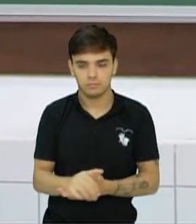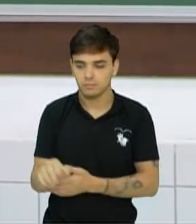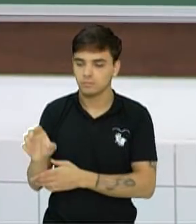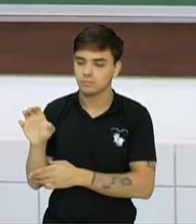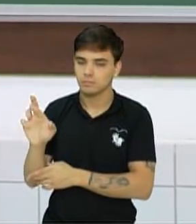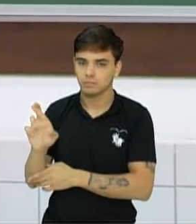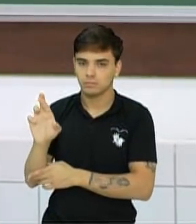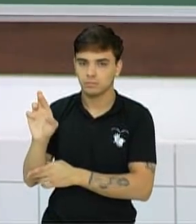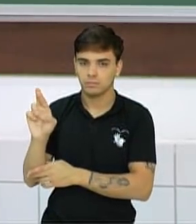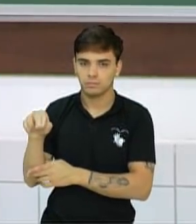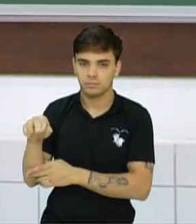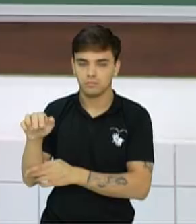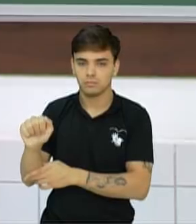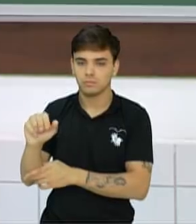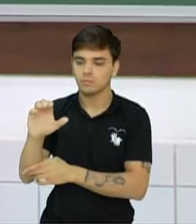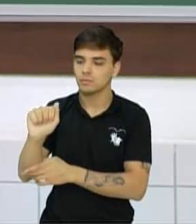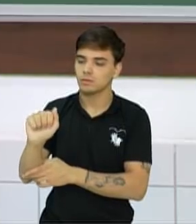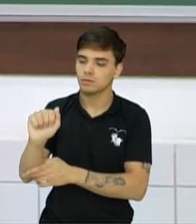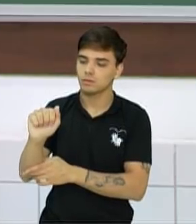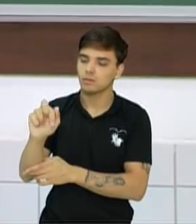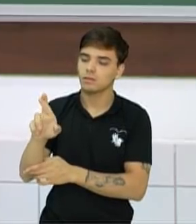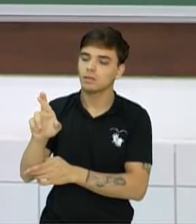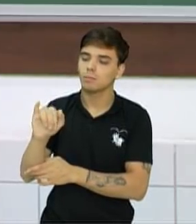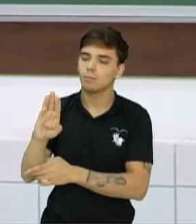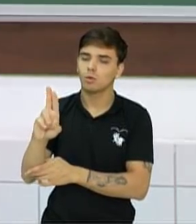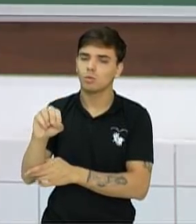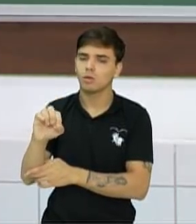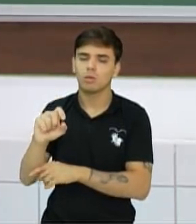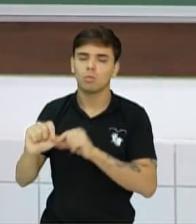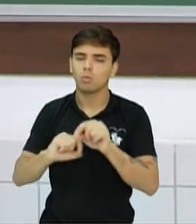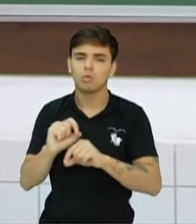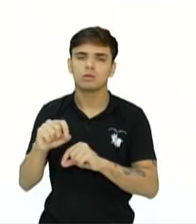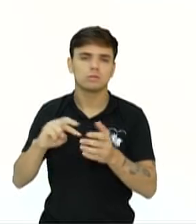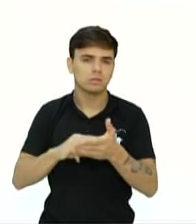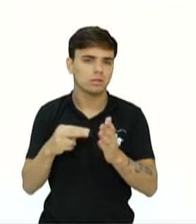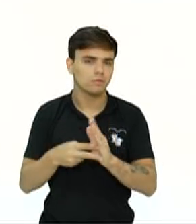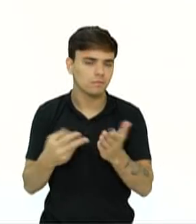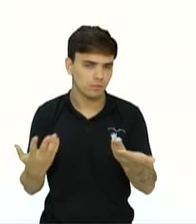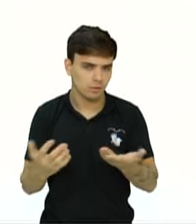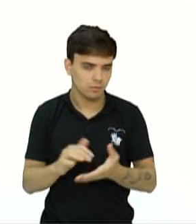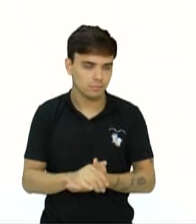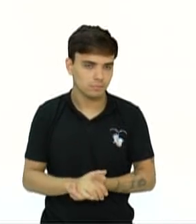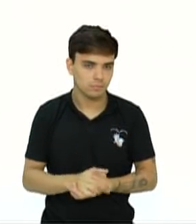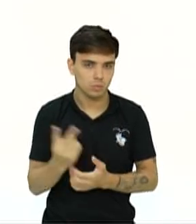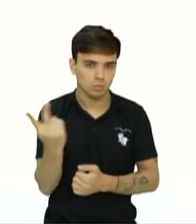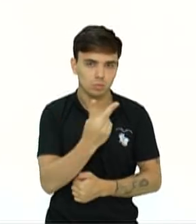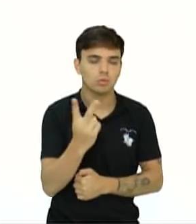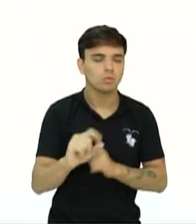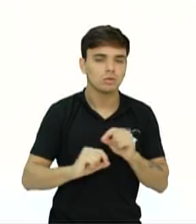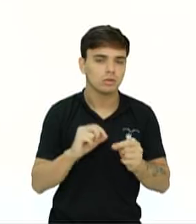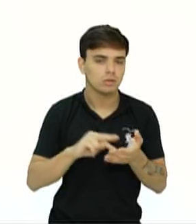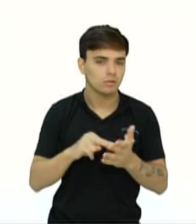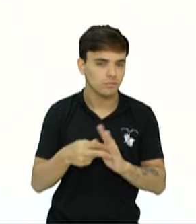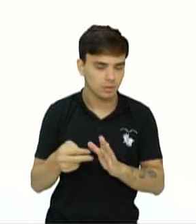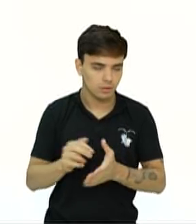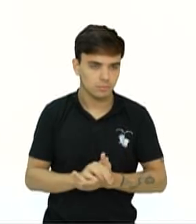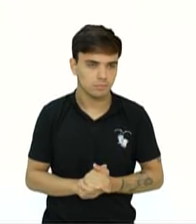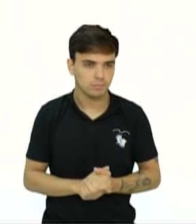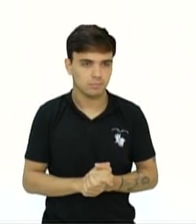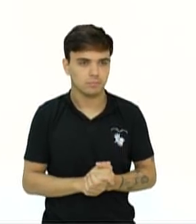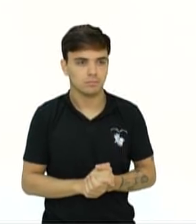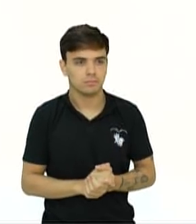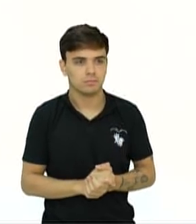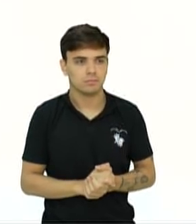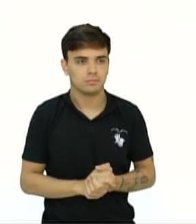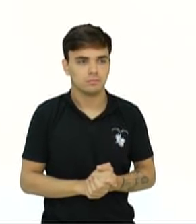o RNA, o ácido ribonucleico. Mas o que é o DNA e o que é o RNA? Quero dizer para vocês,